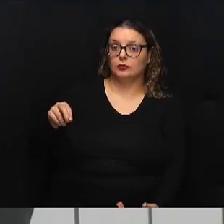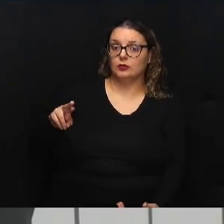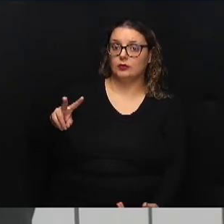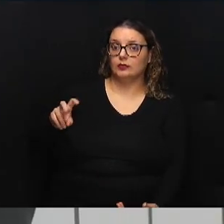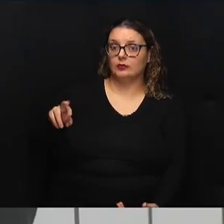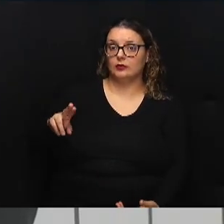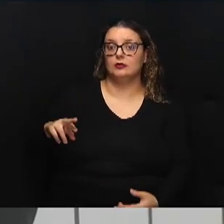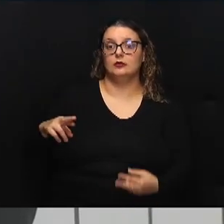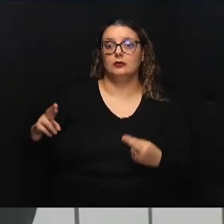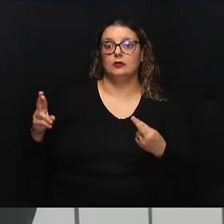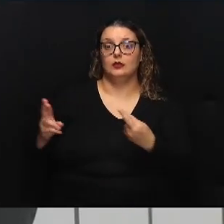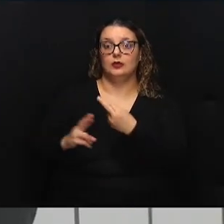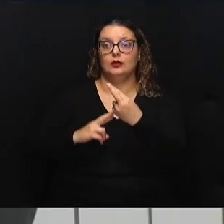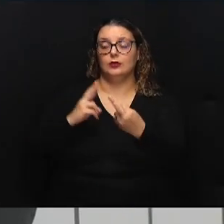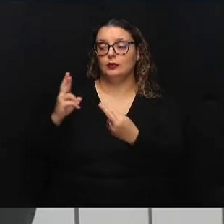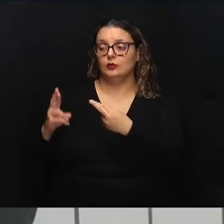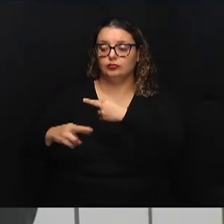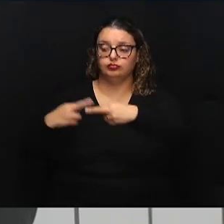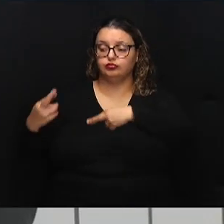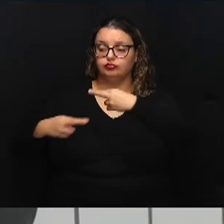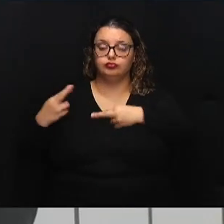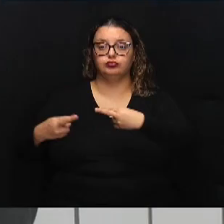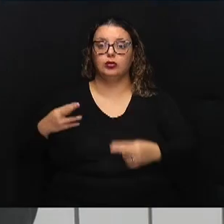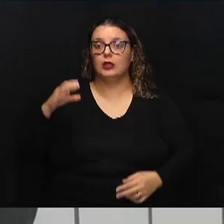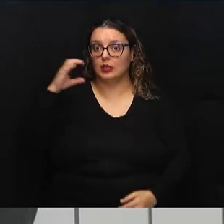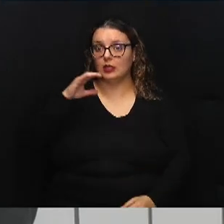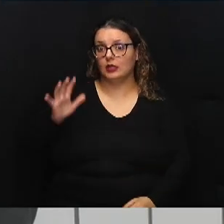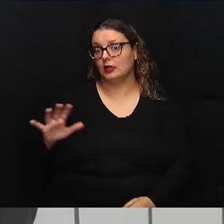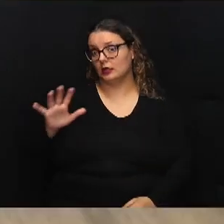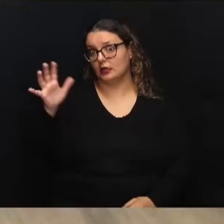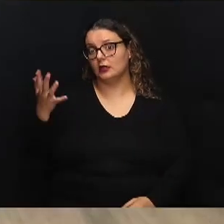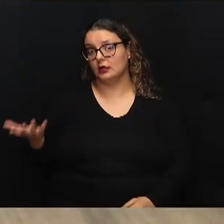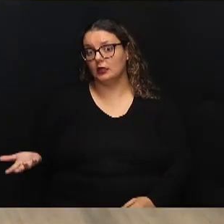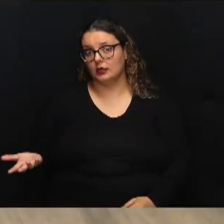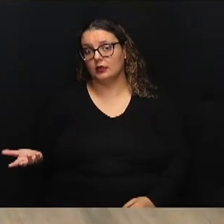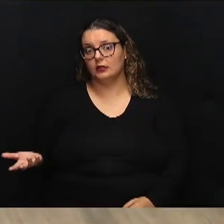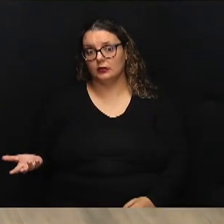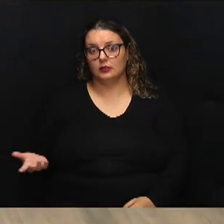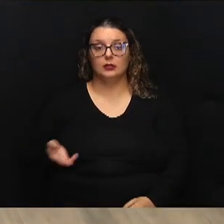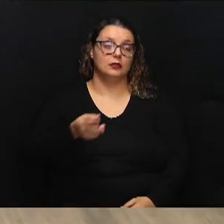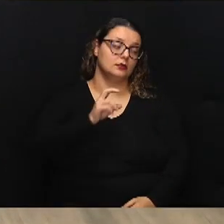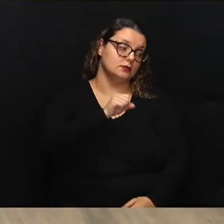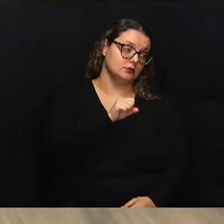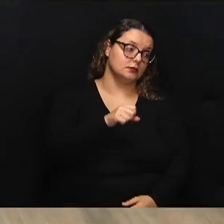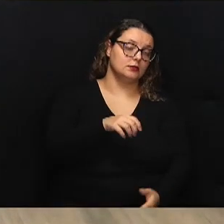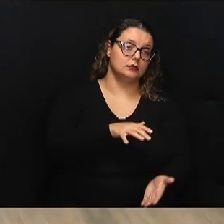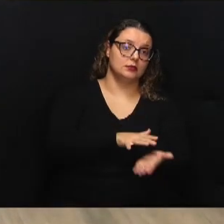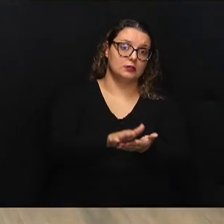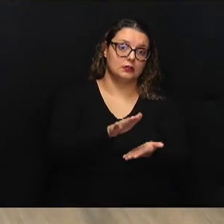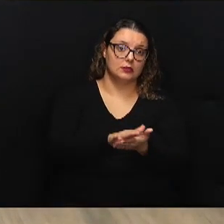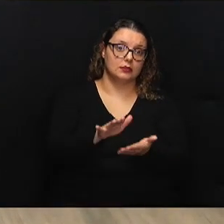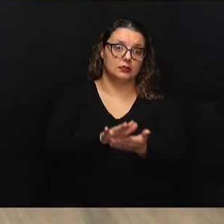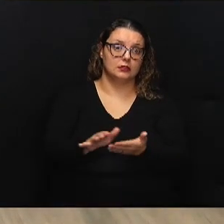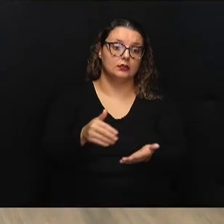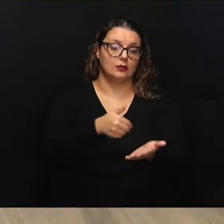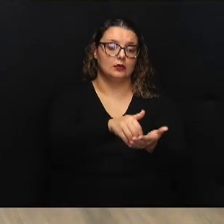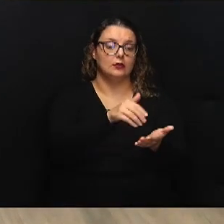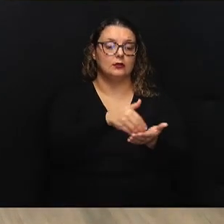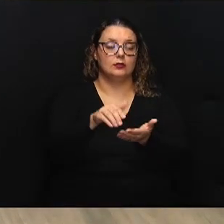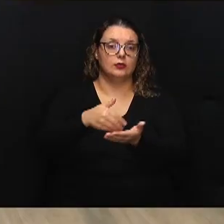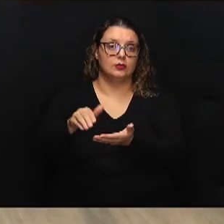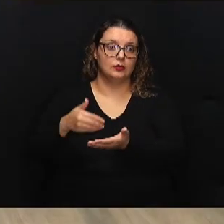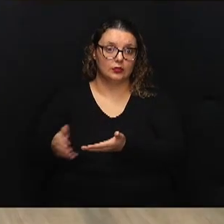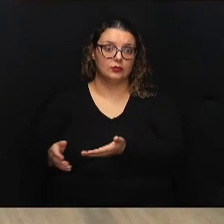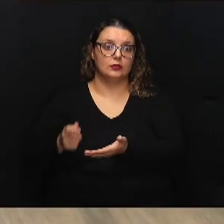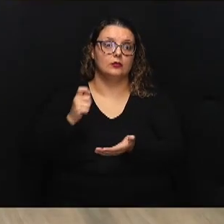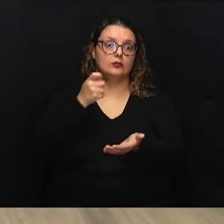rotatividade custa caro para a empresa, muito caro. Sim, porque sempre que ela demite um funcionário, ela tem um monte de encargos, né, para pagar